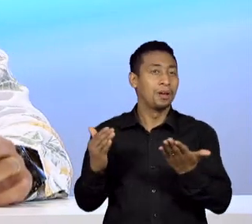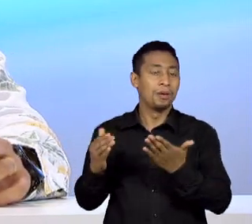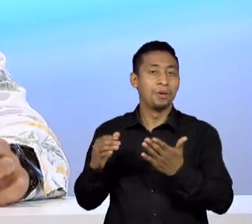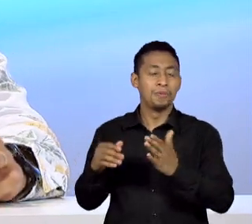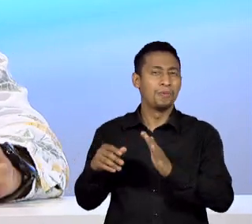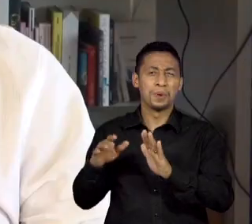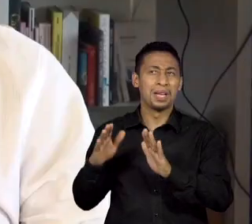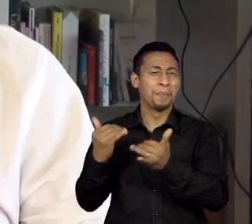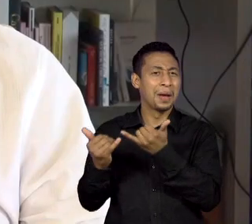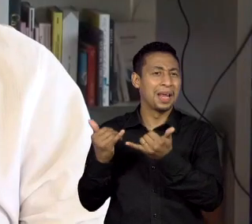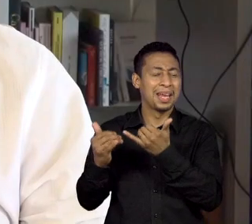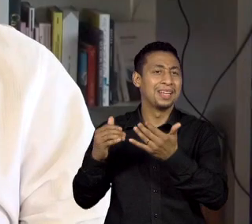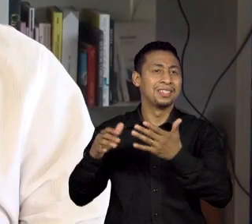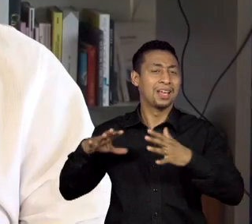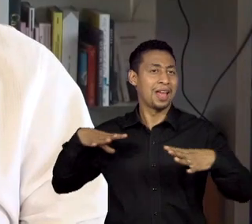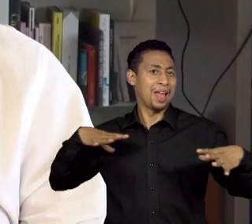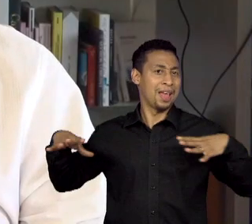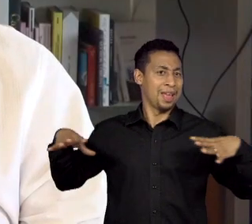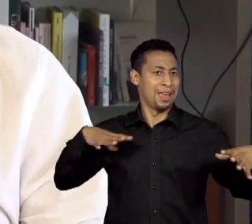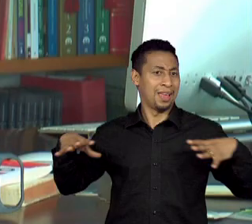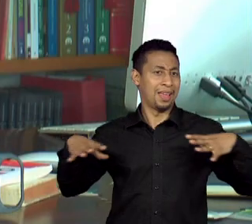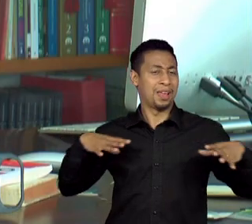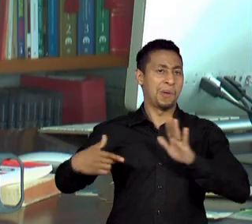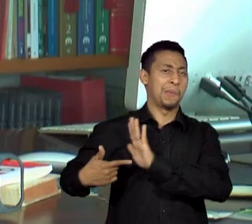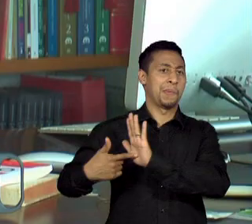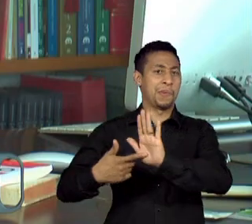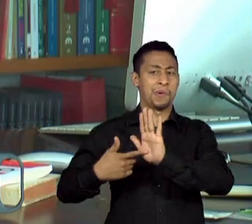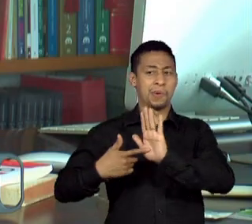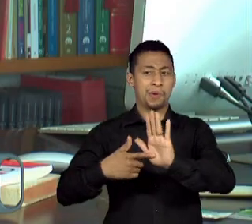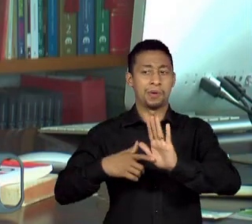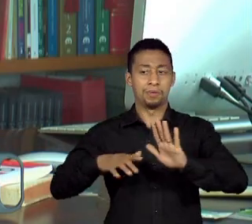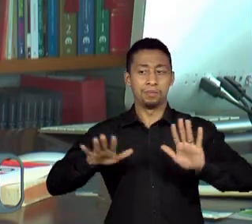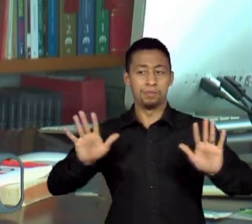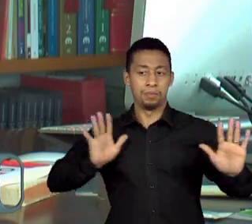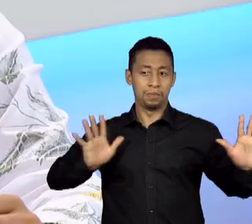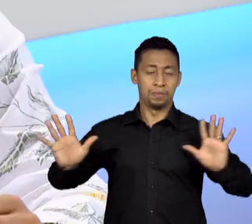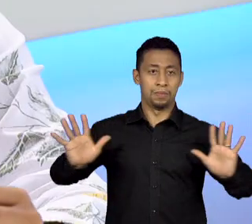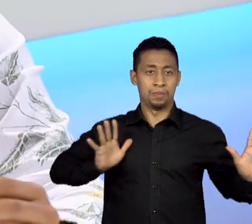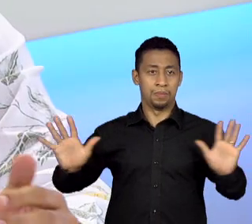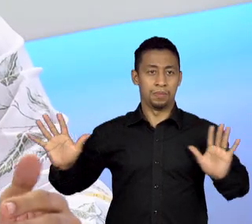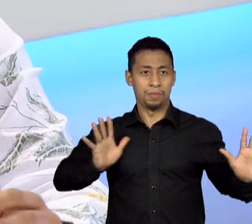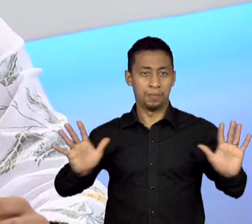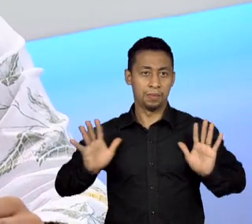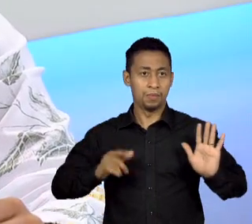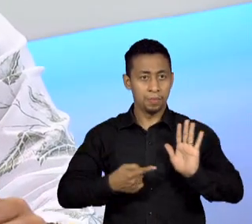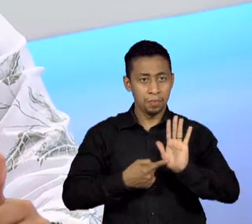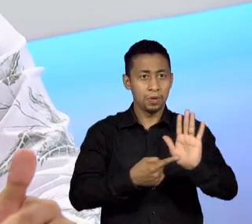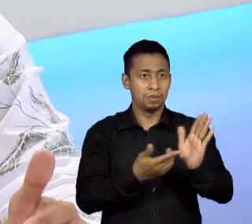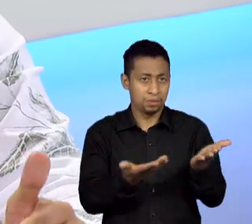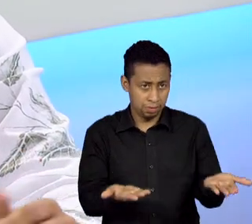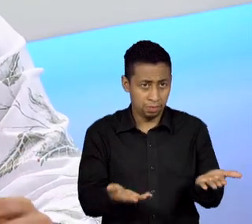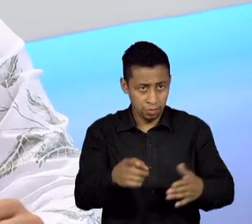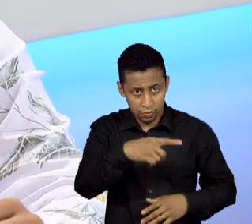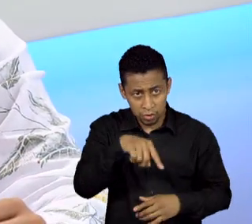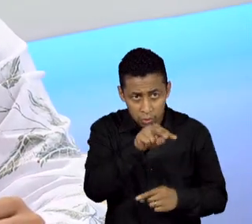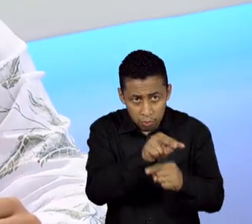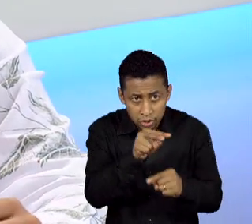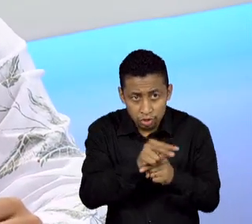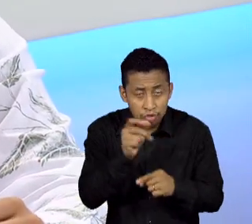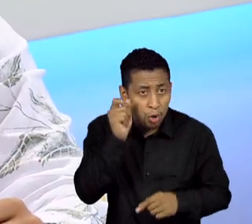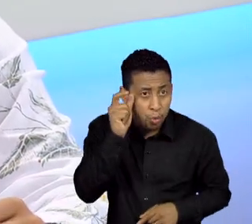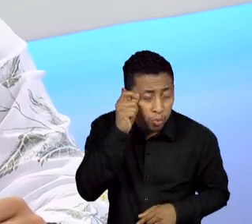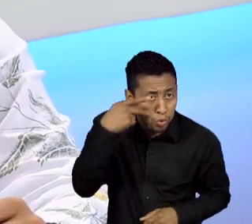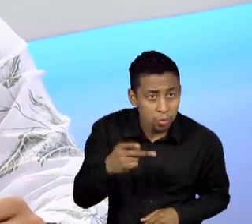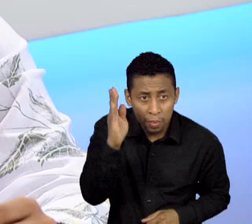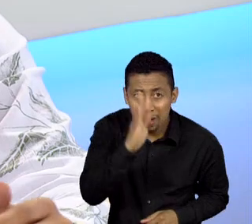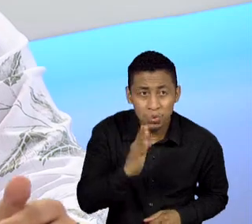com Hollywood. Vocês têm essa preocupação e como proteger? Eu sei que é uma questão importante para vocês, proteger a cultura